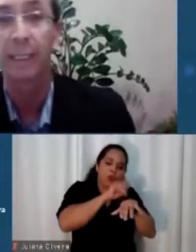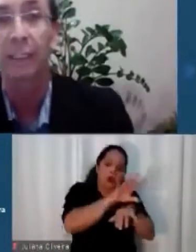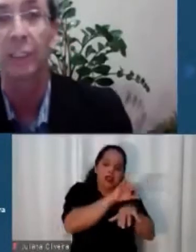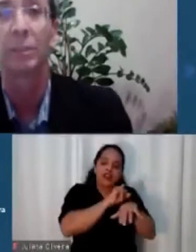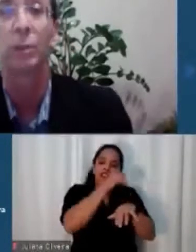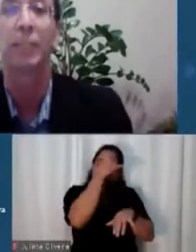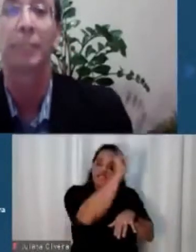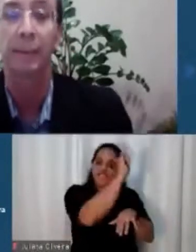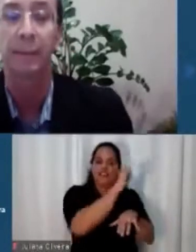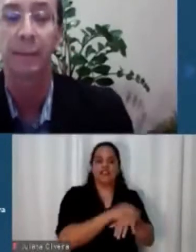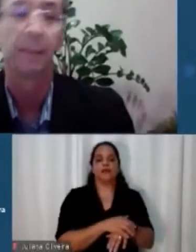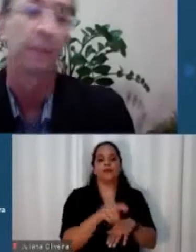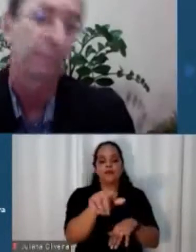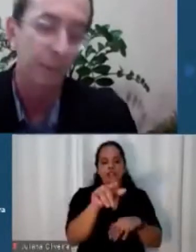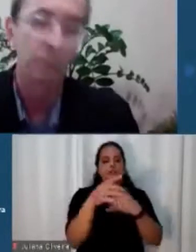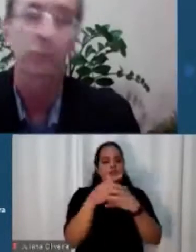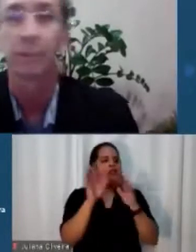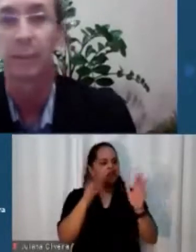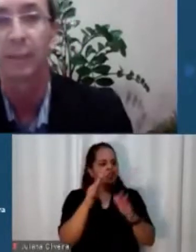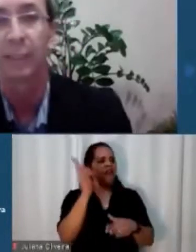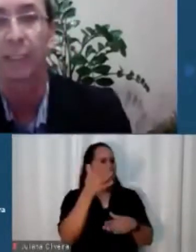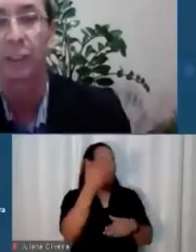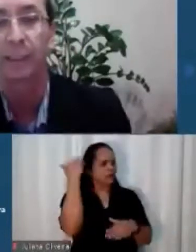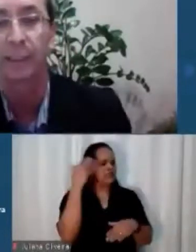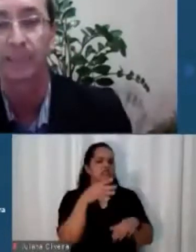a perda, menos necessidade de sangue.